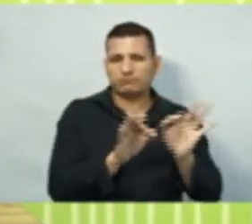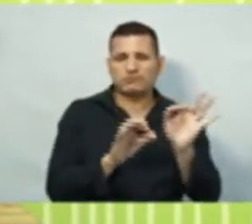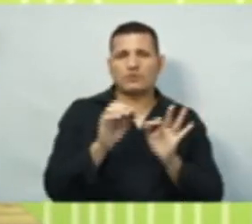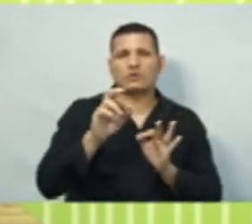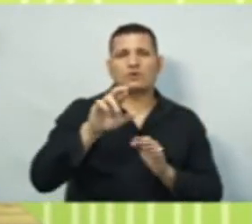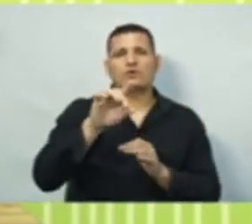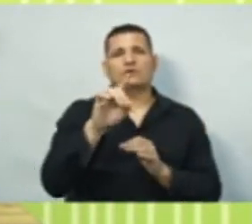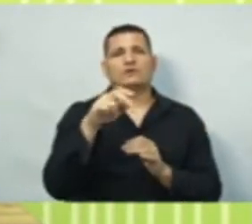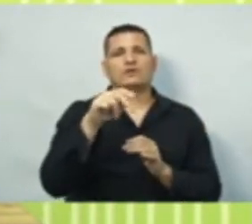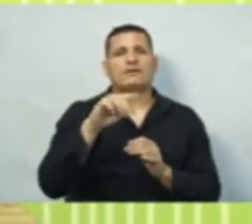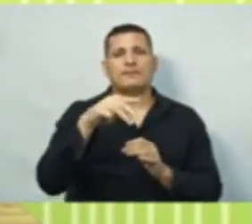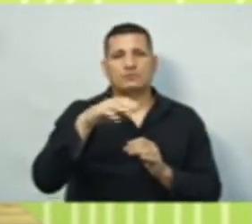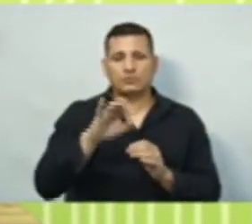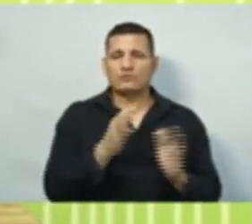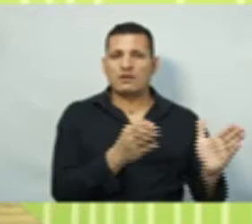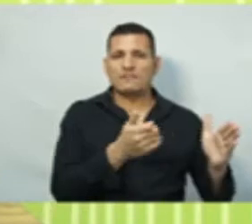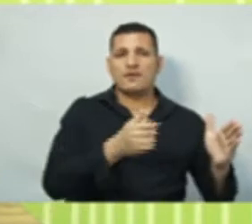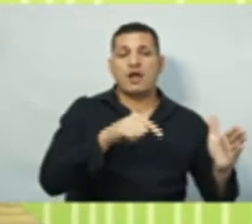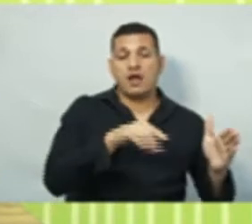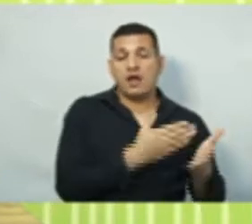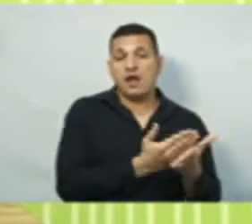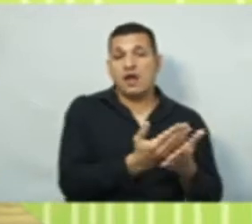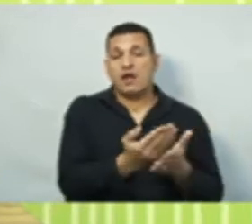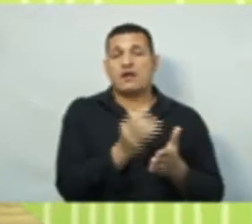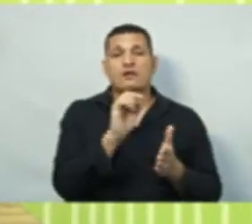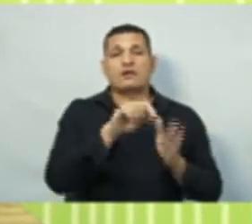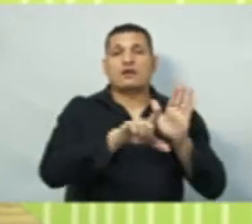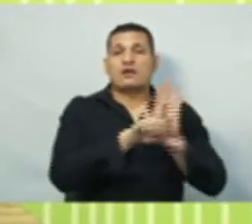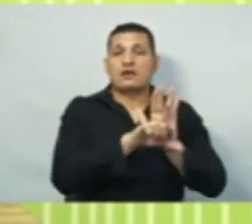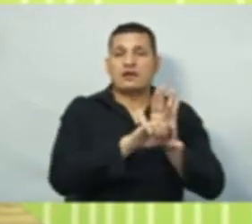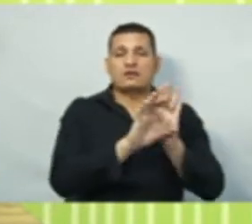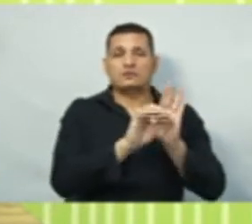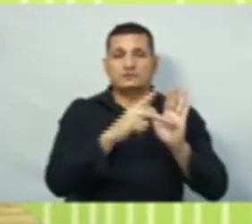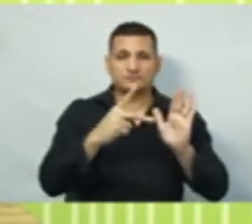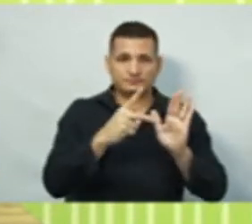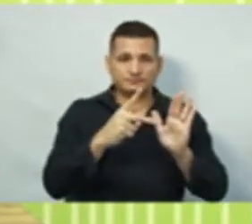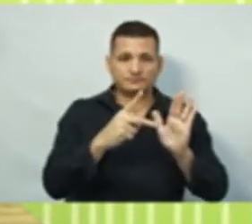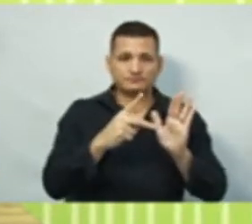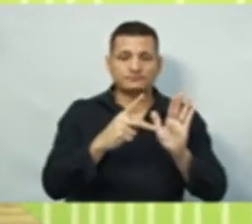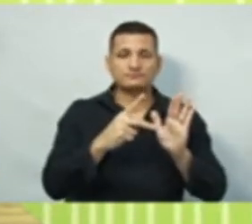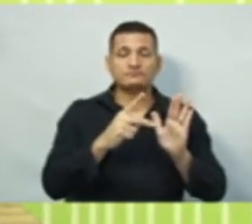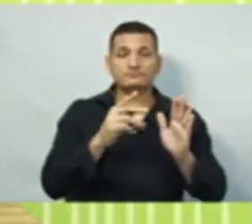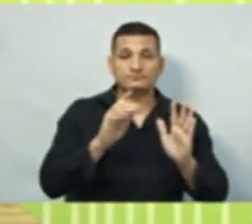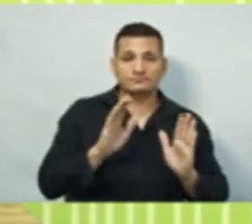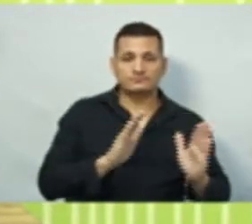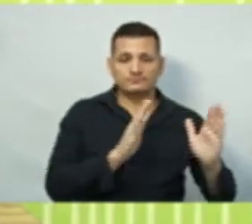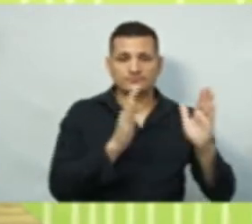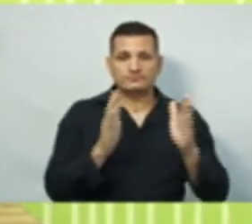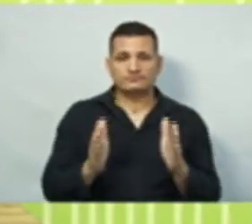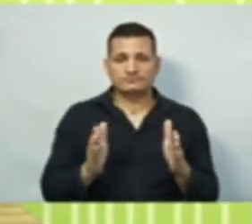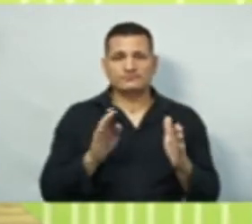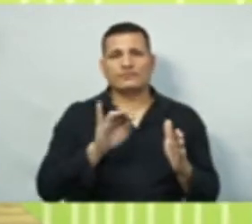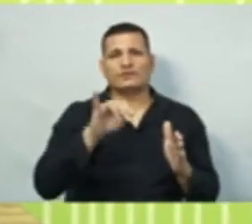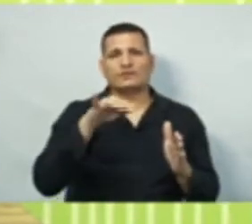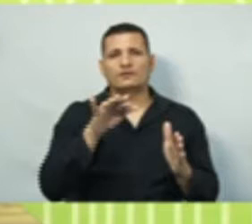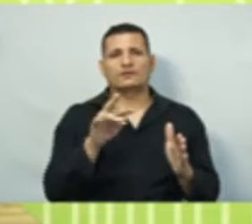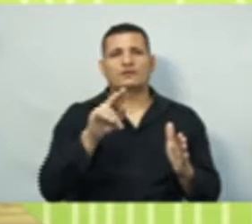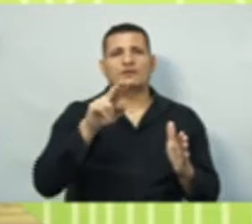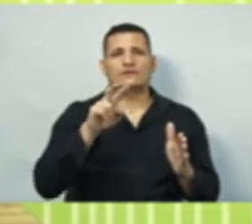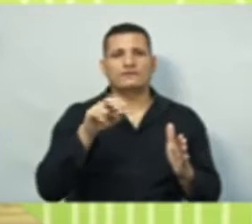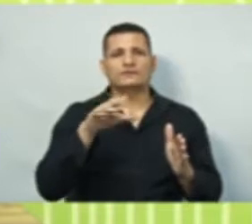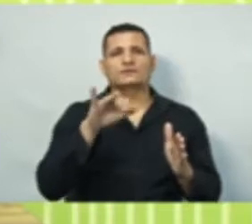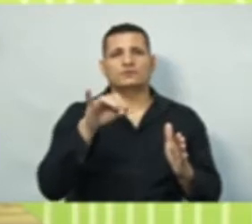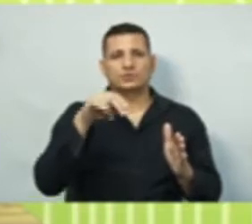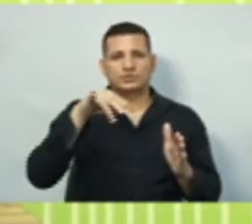onde deu início à legislação de cooperativas. Na fase intervencionista, nós lembramos